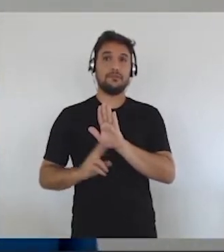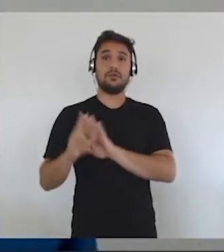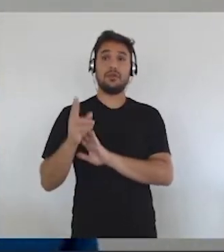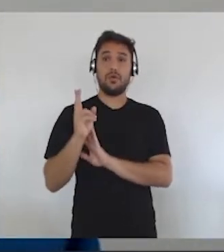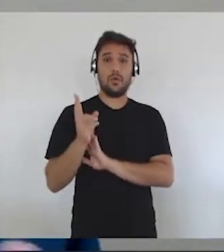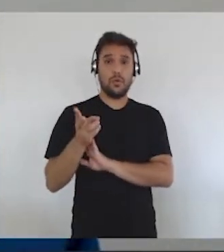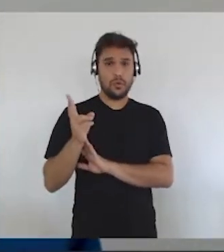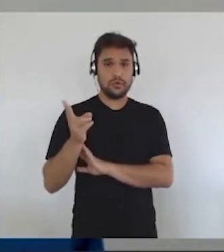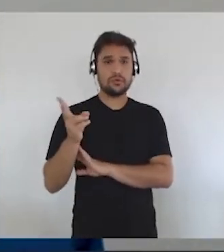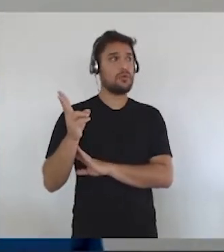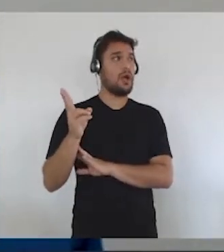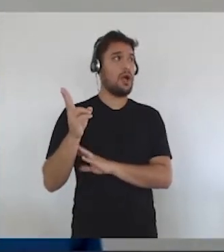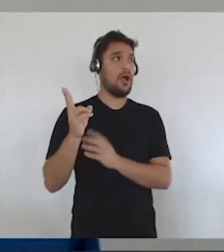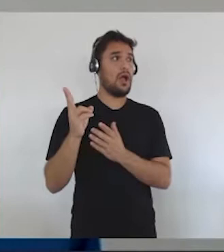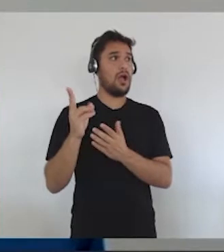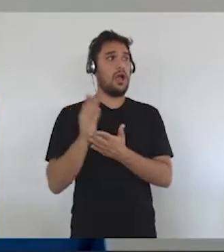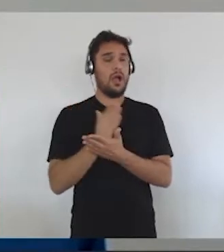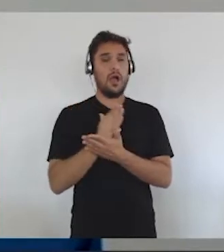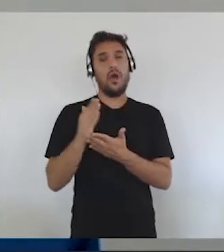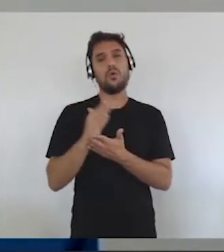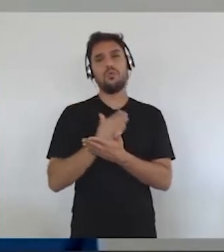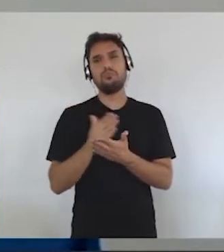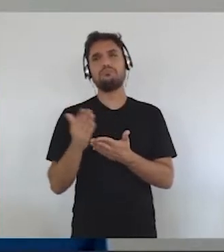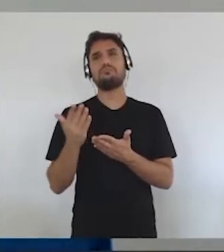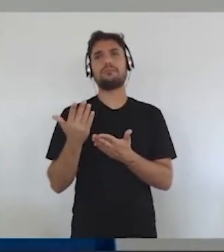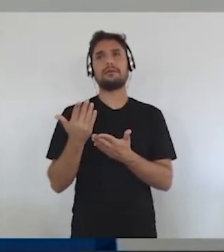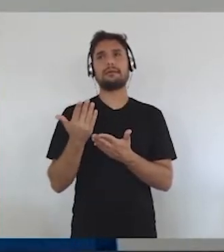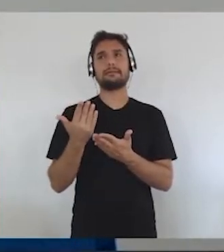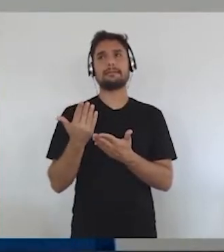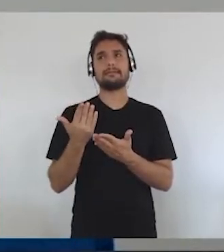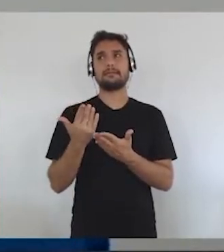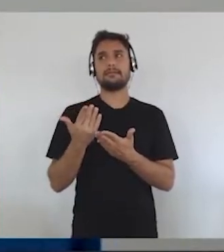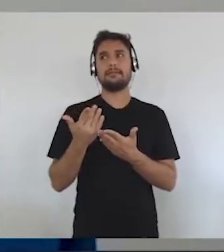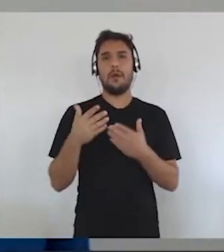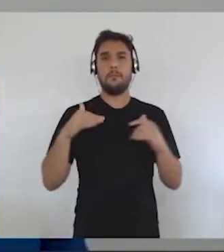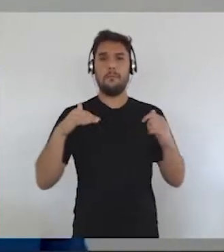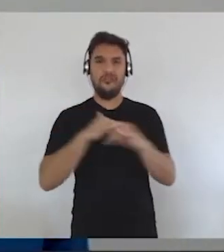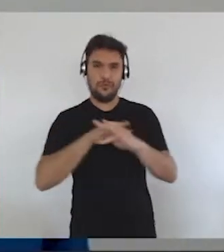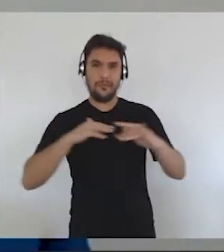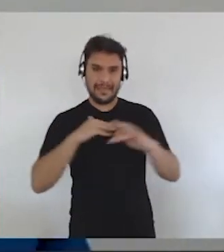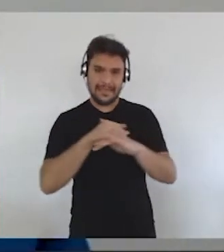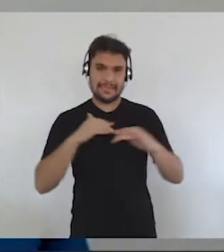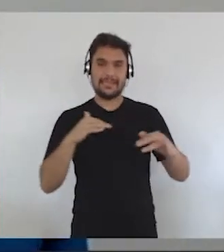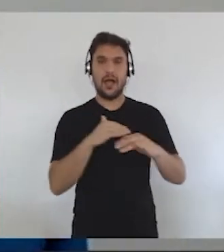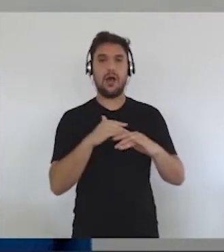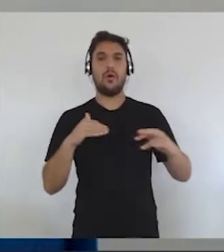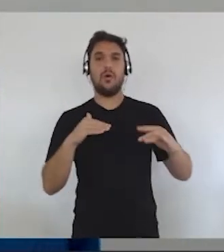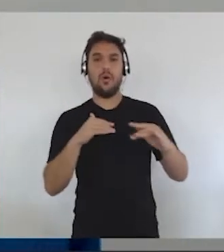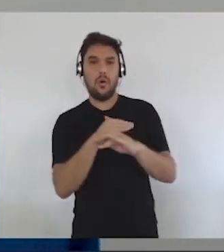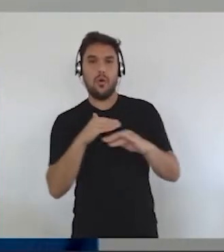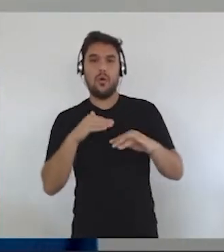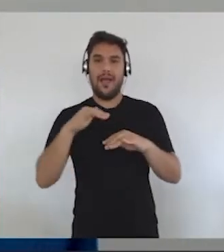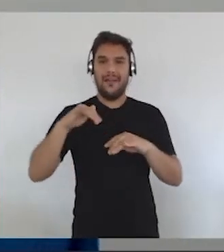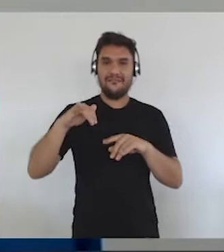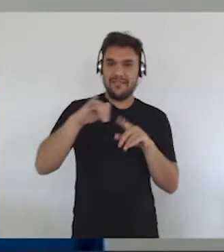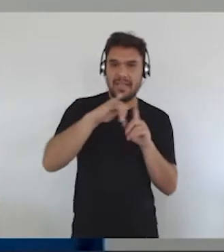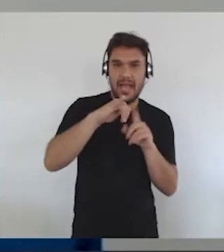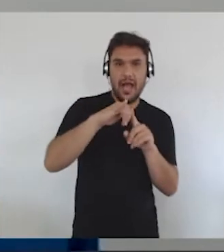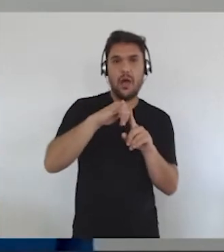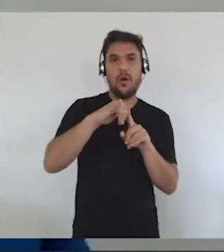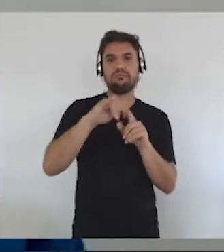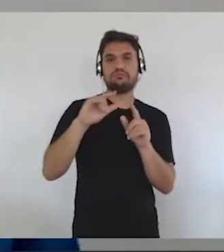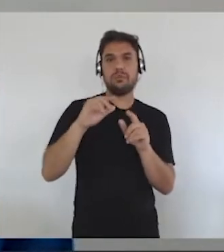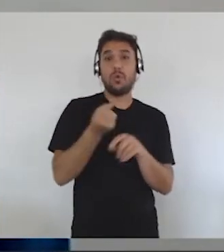manter algum viés de idas e vindas, né, com voos menos constantes,